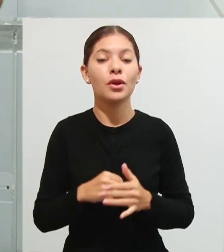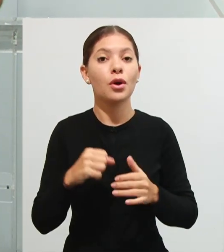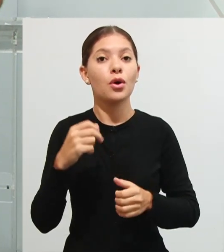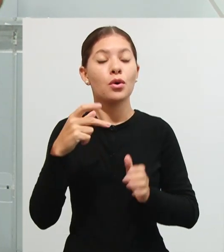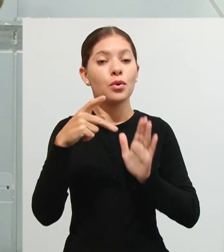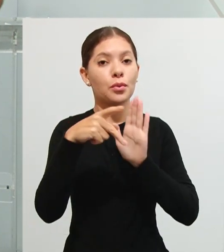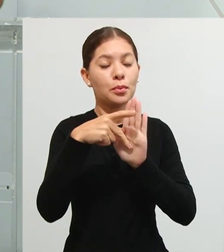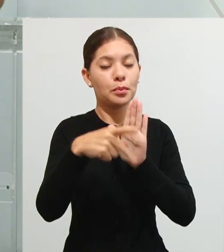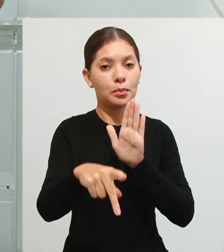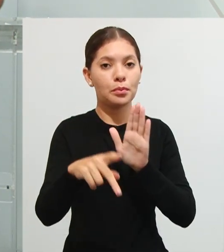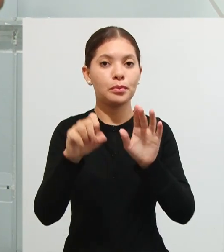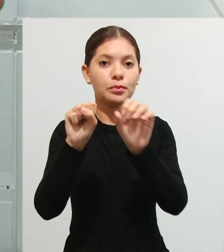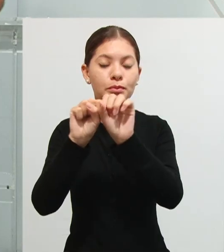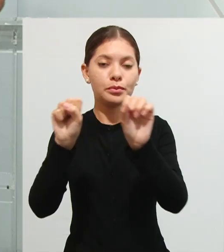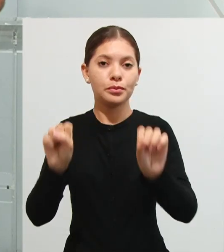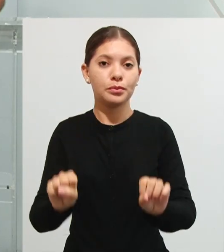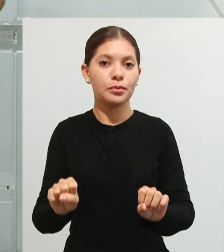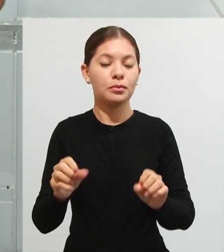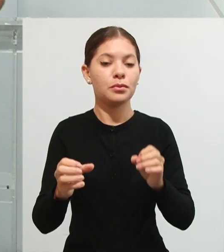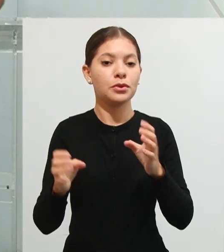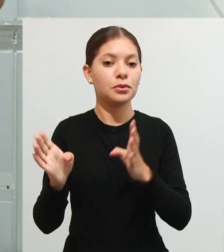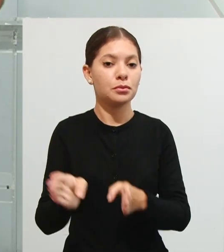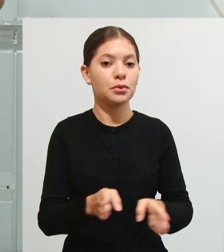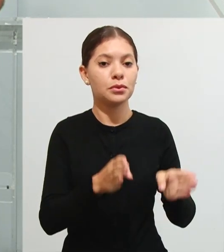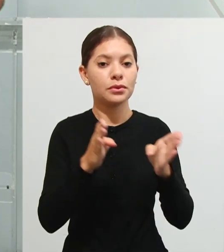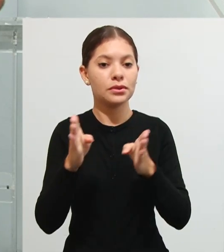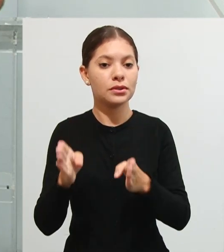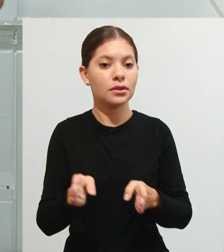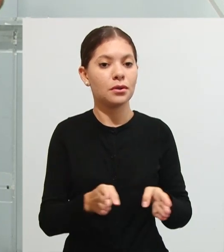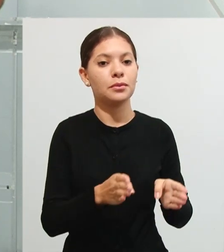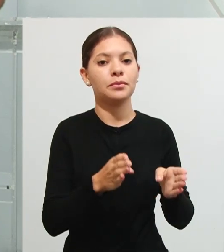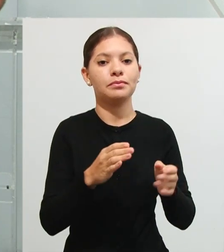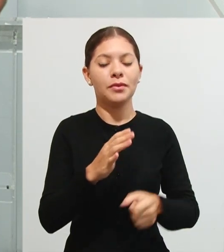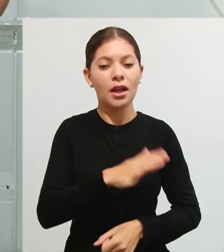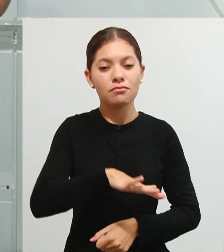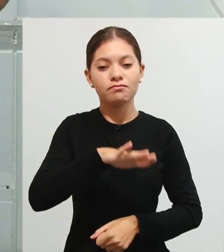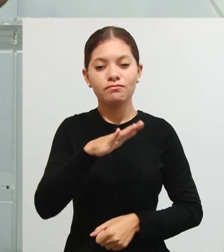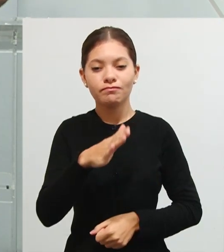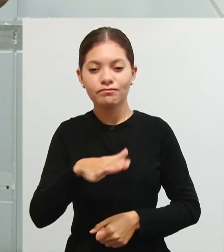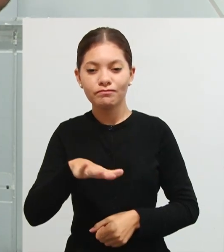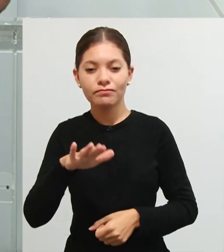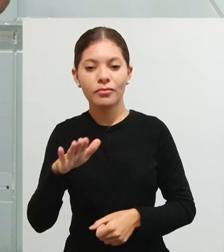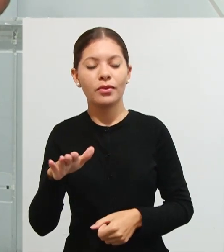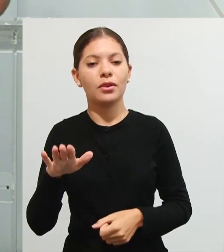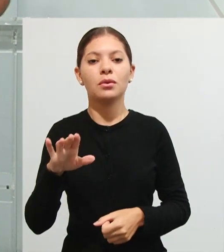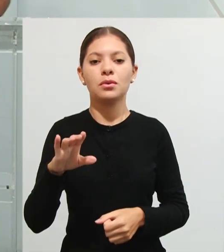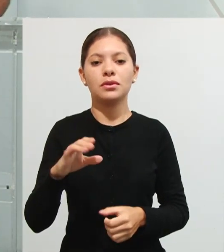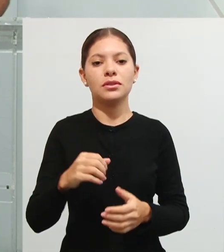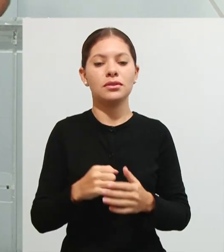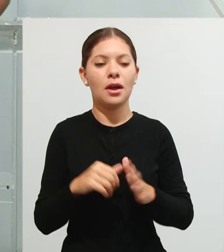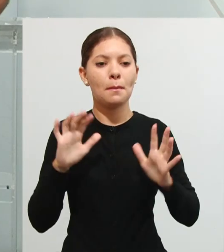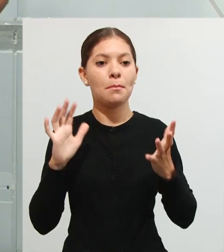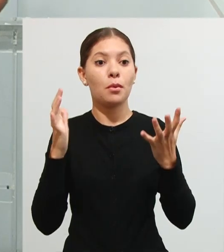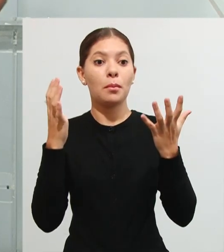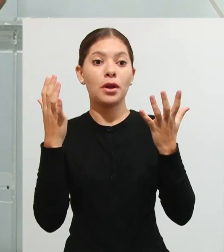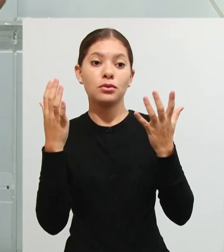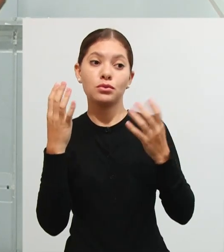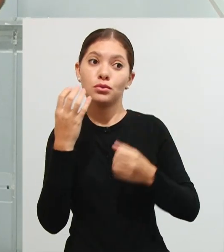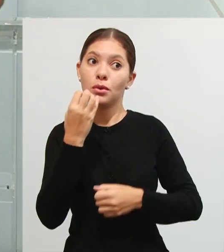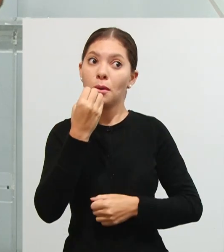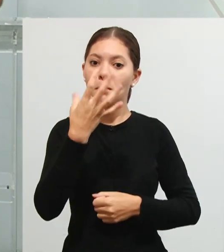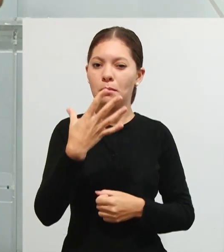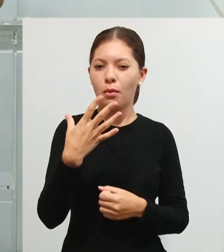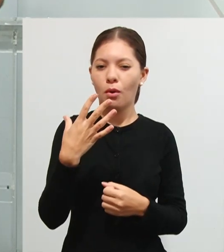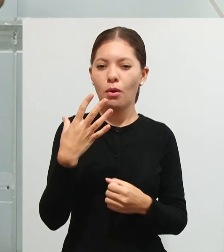sistema capitalista de produção, ele é cíclico, ele é um modelo de ondas, ele é um modelo de momentos de prosperidade e momentos